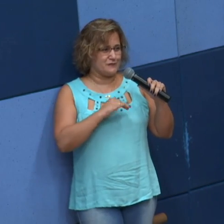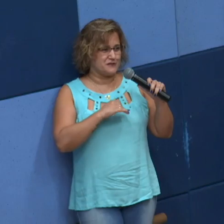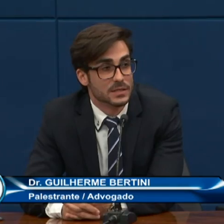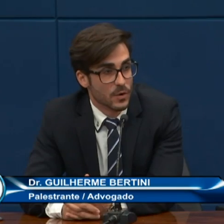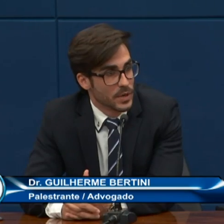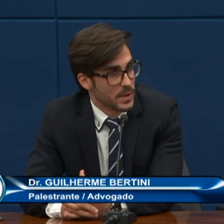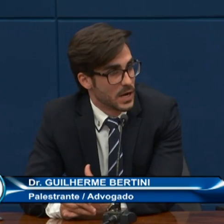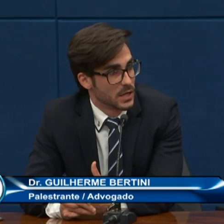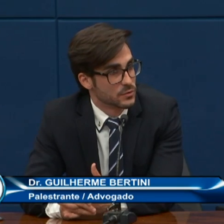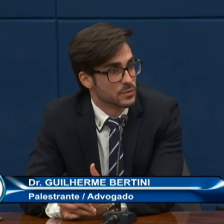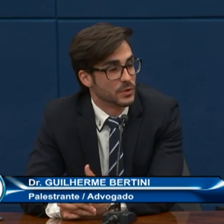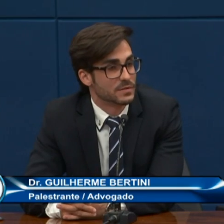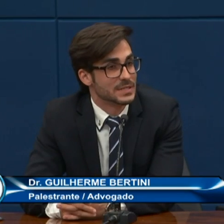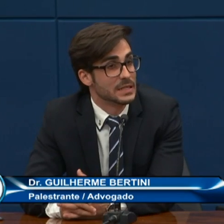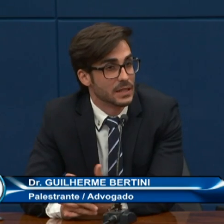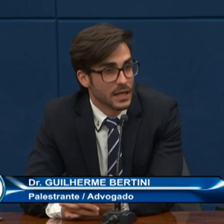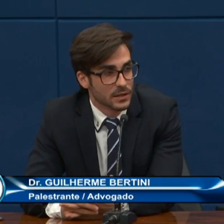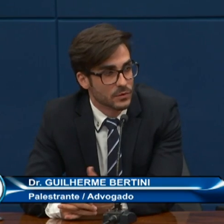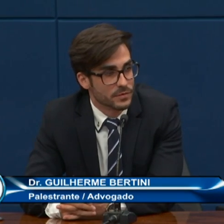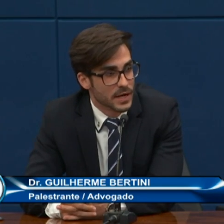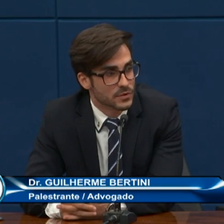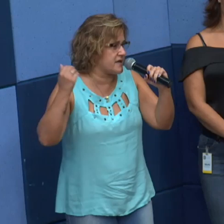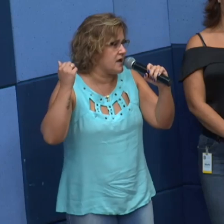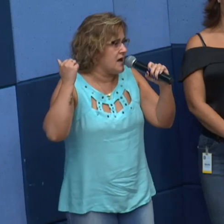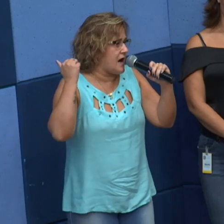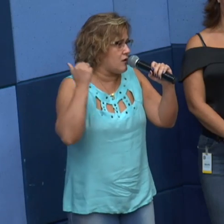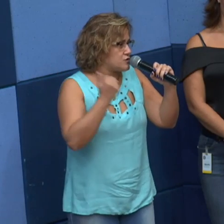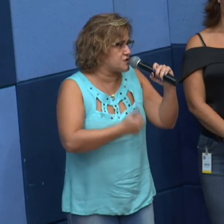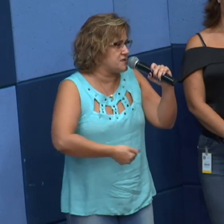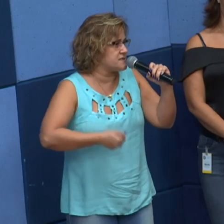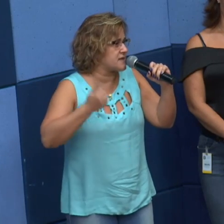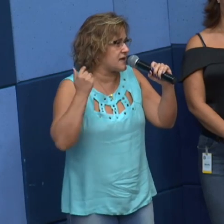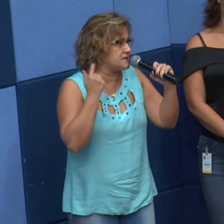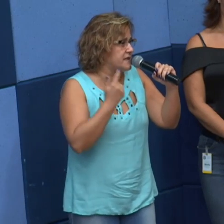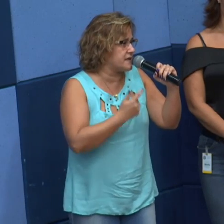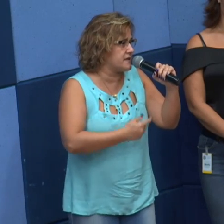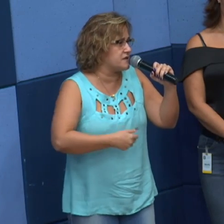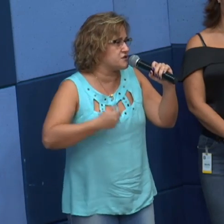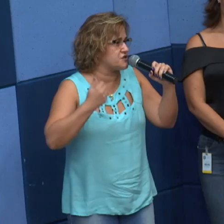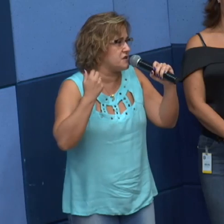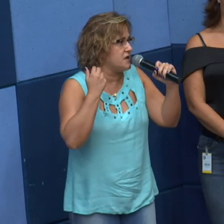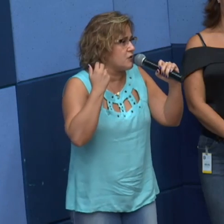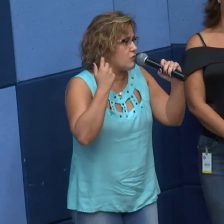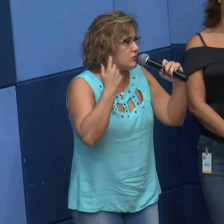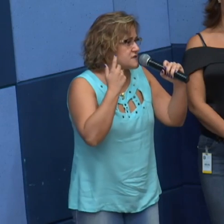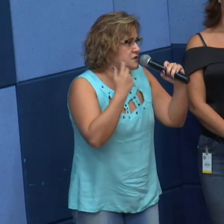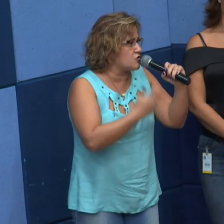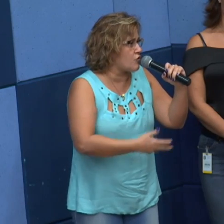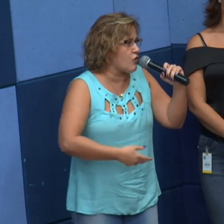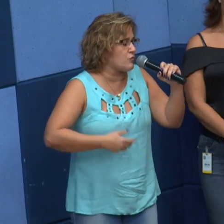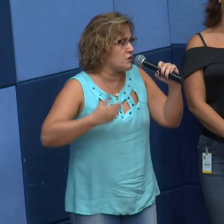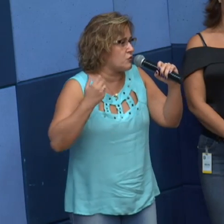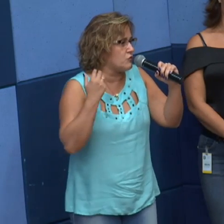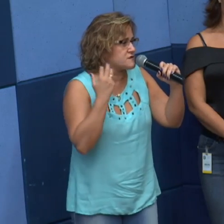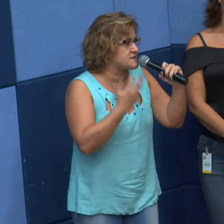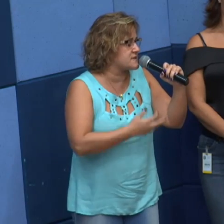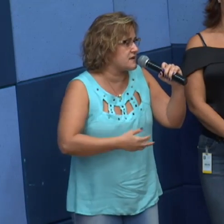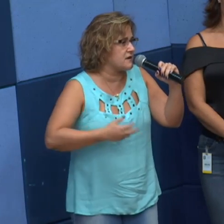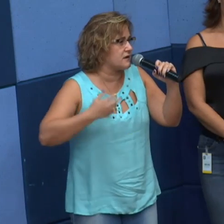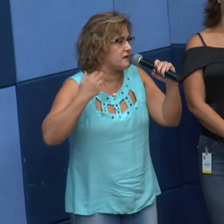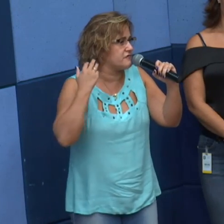na cidade e aproveitou o espaço para dar um depoimento. Autista, cadeirante, com